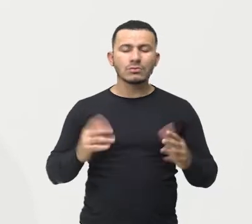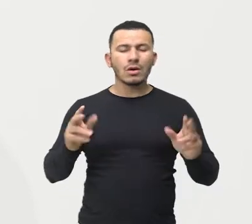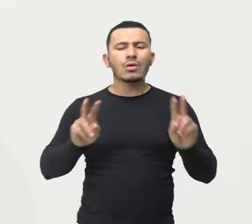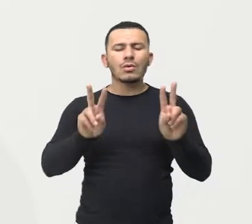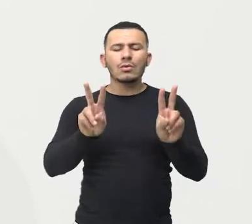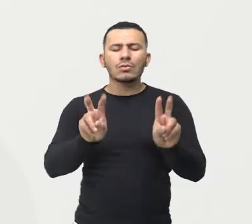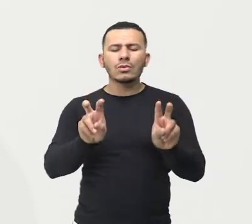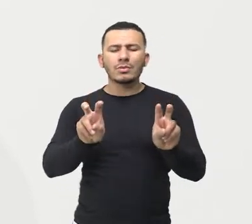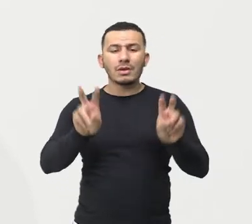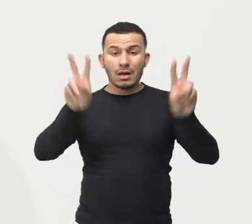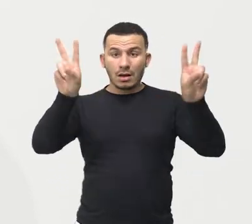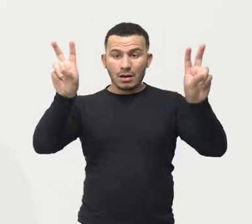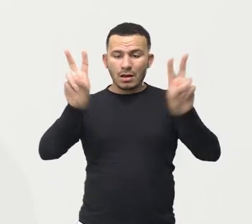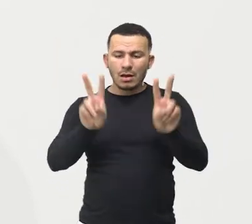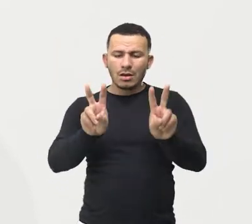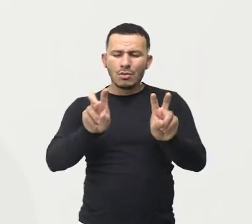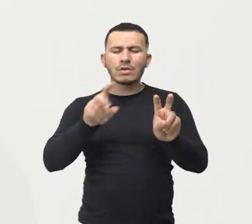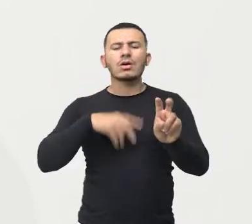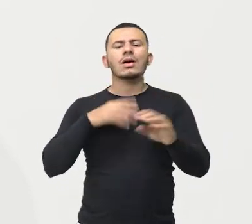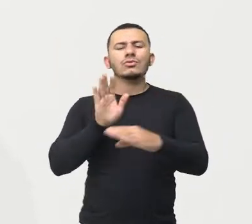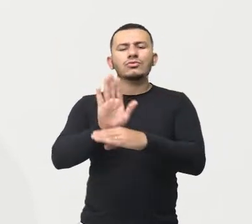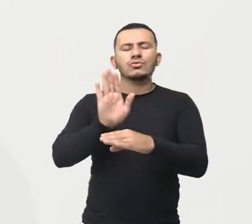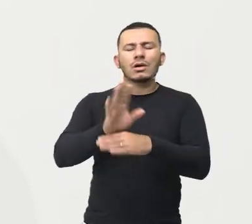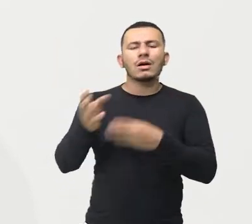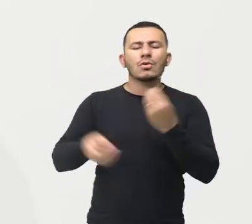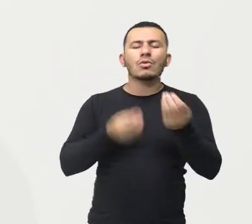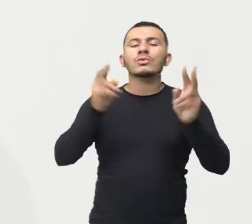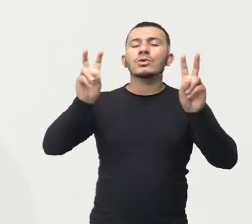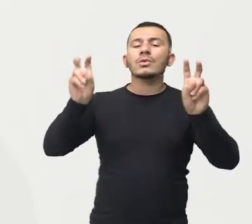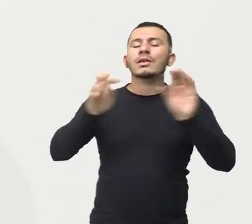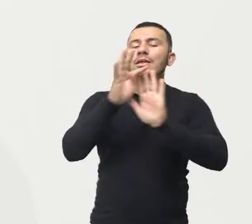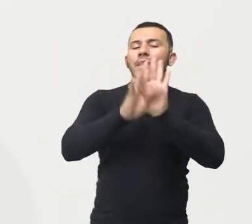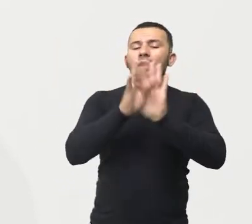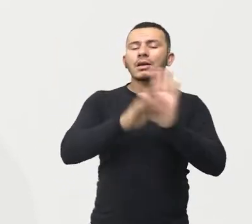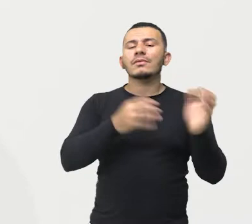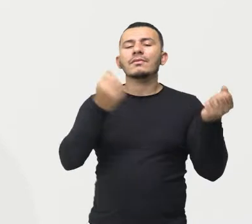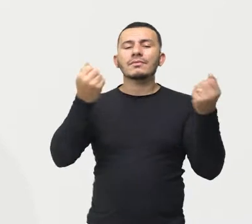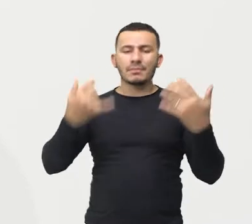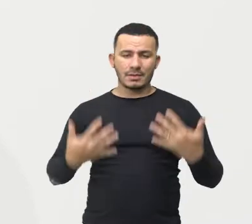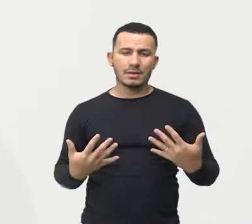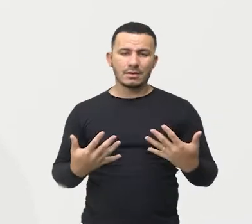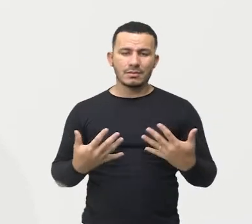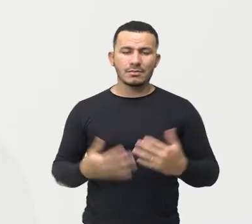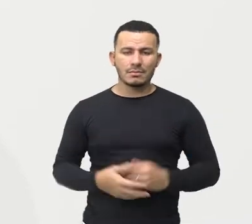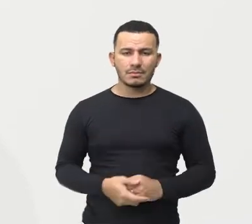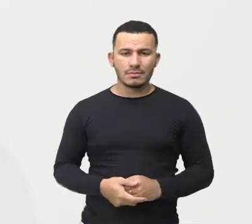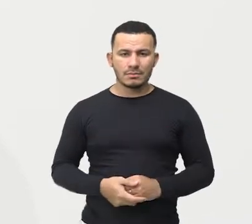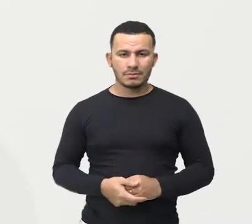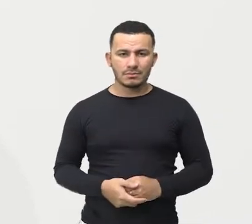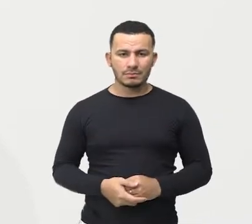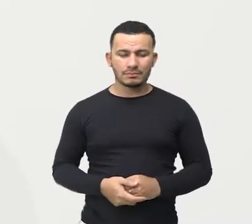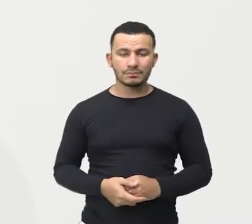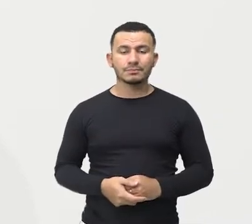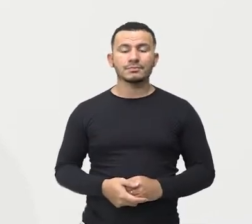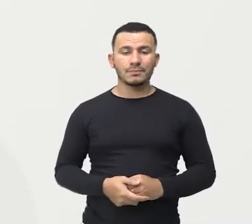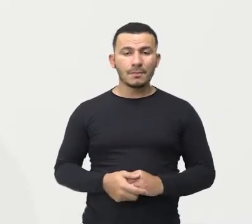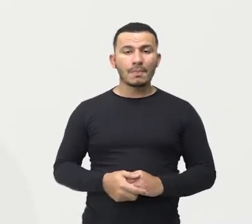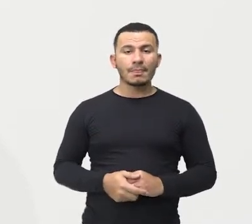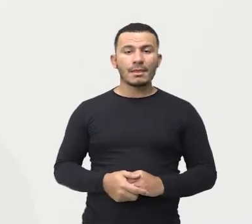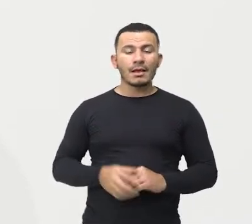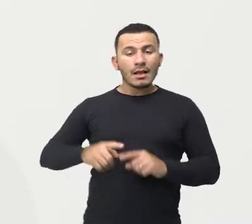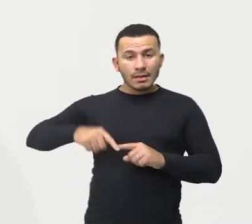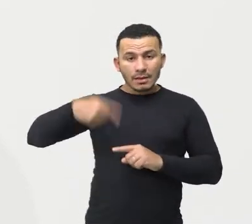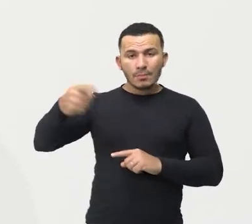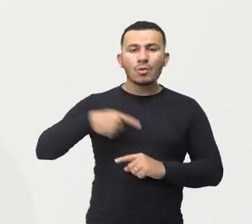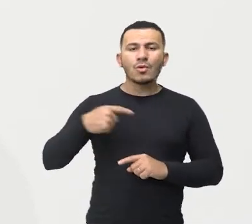Esse subtítulo ajuda a complementar e a entender sobre o que o título fala, ok? E claro, depois você vem